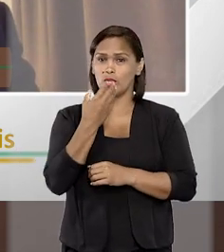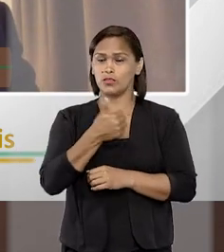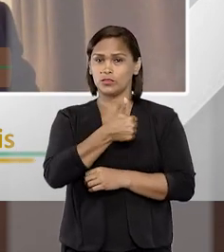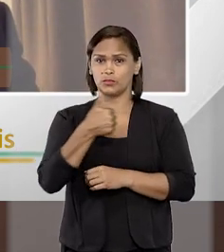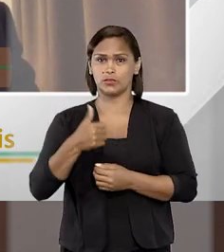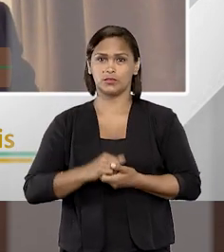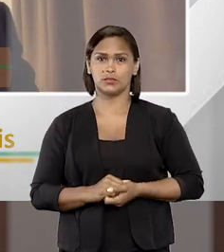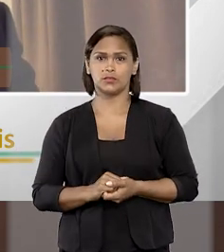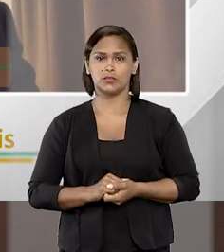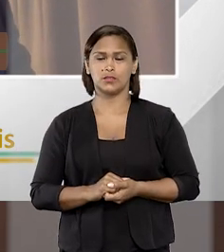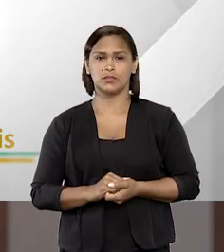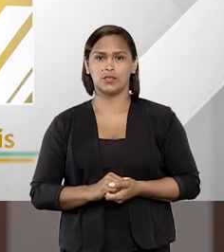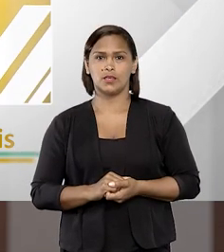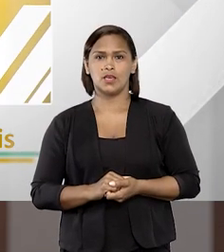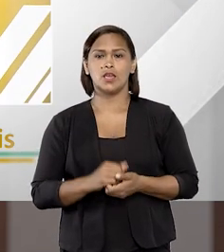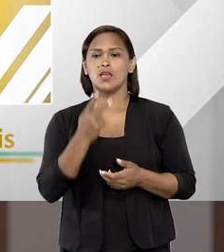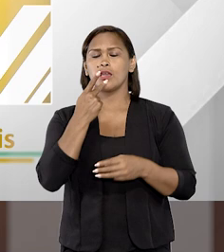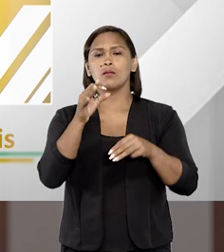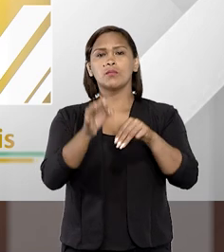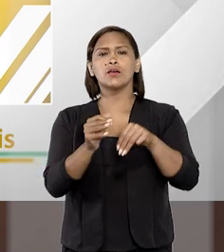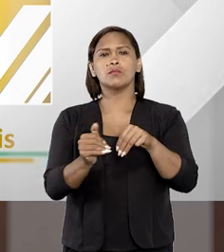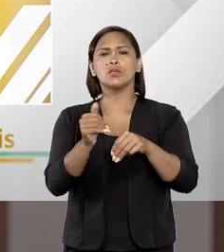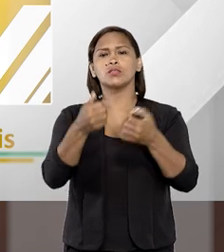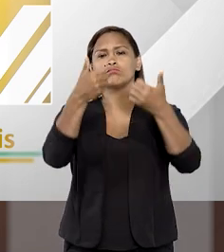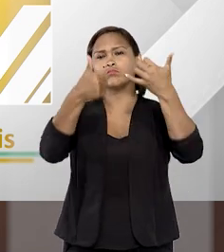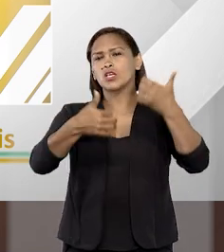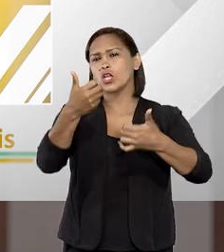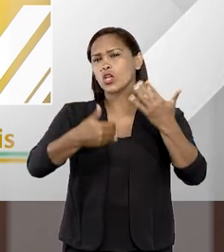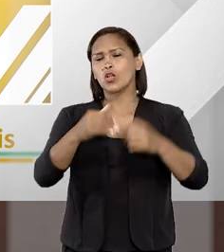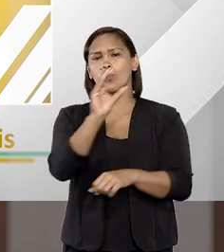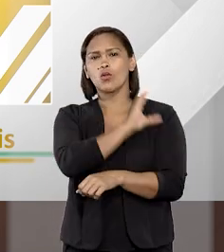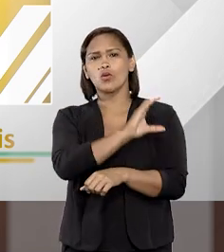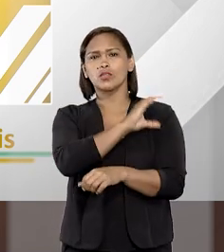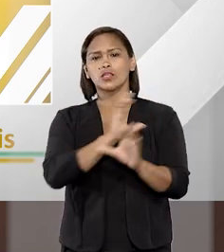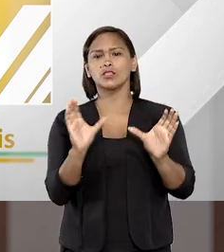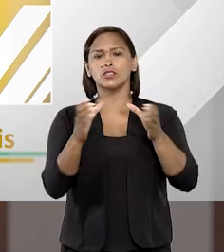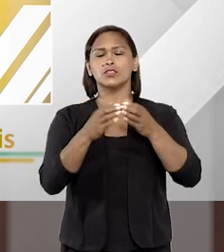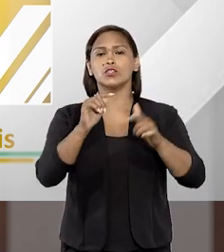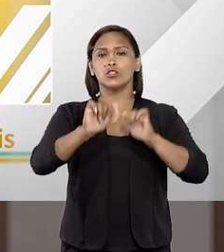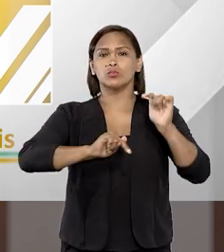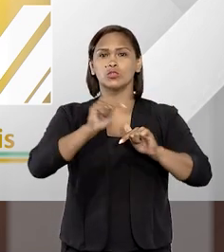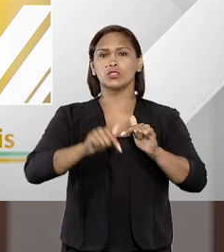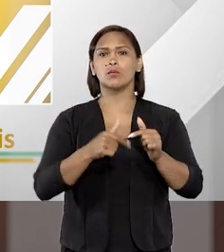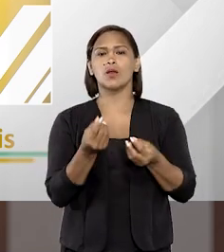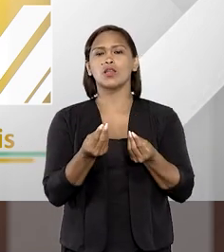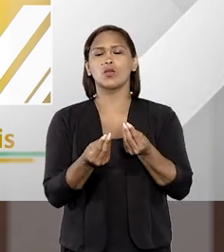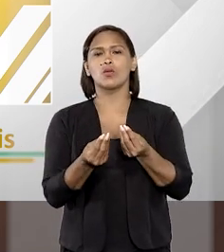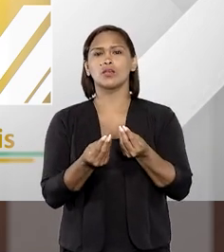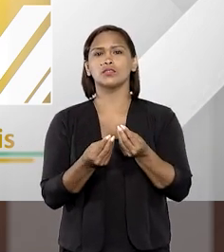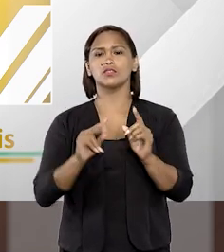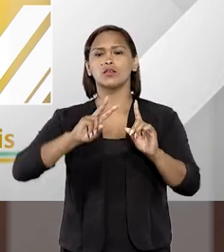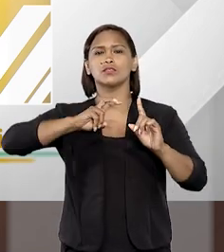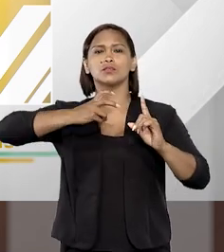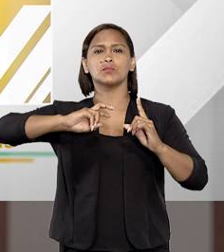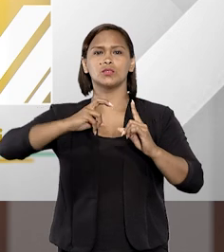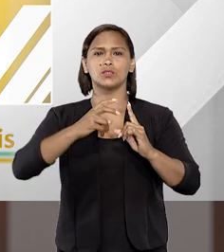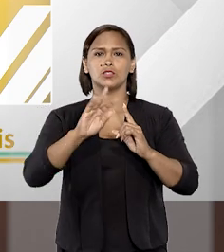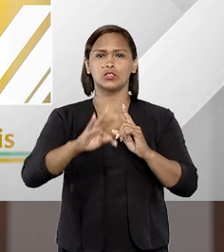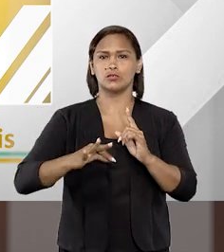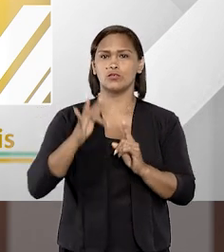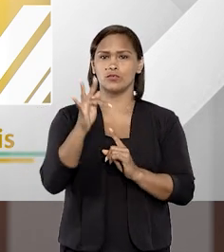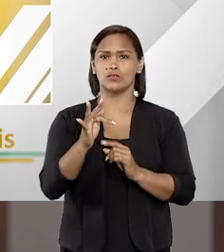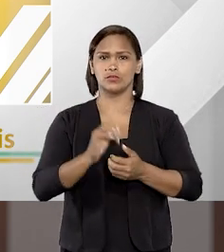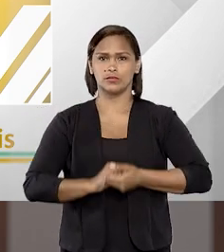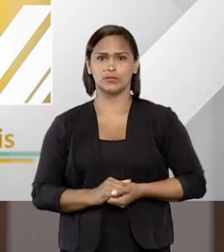possíveis para o senhor Ministro squiet como coordenador desse grupo de trabalho Quais que são as expectativas